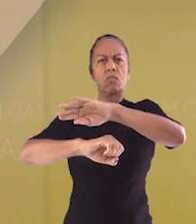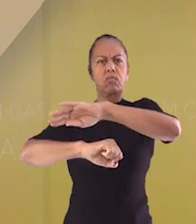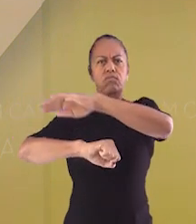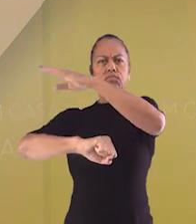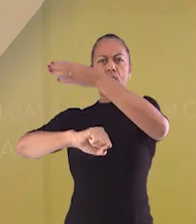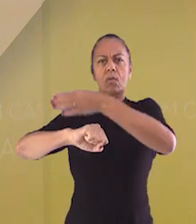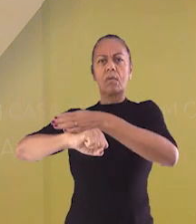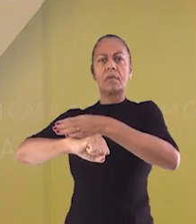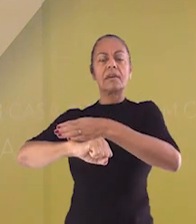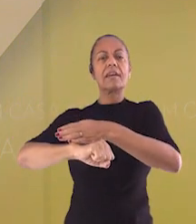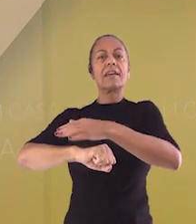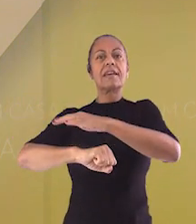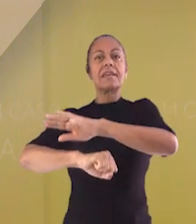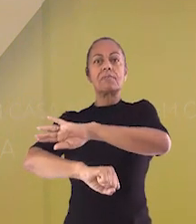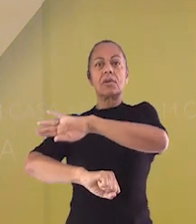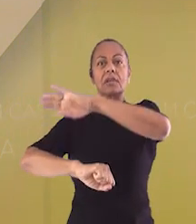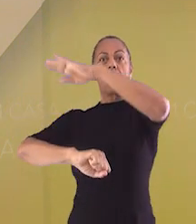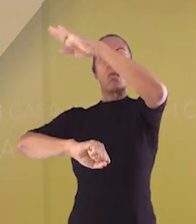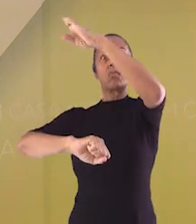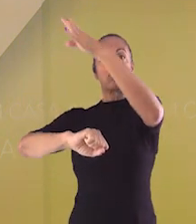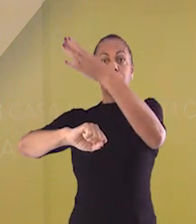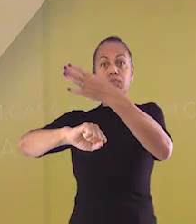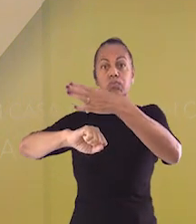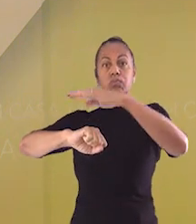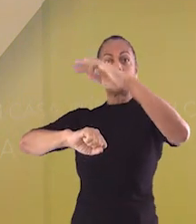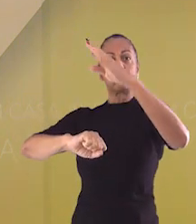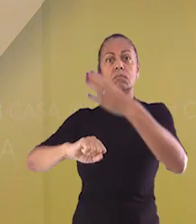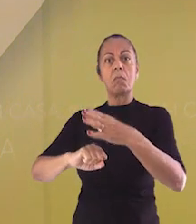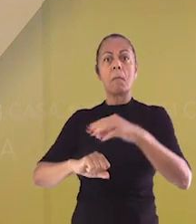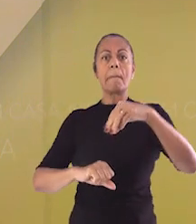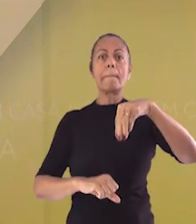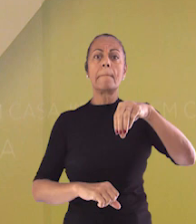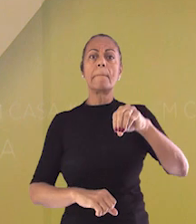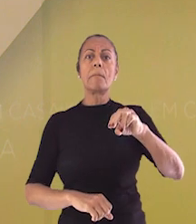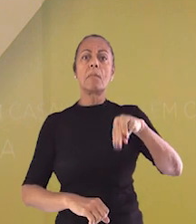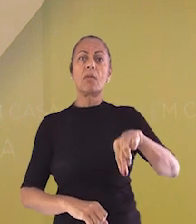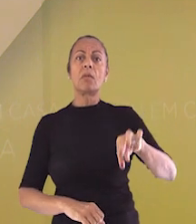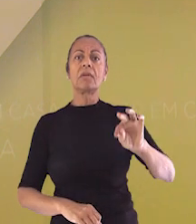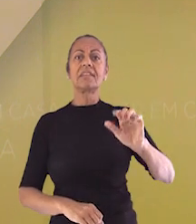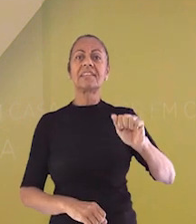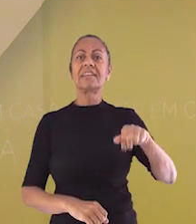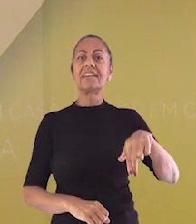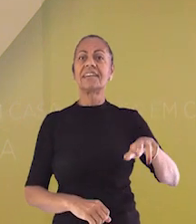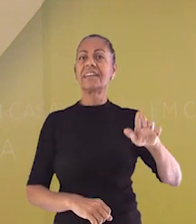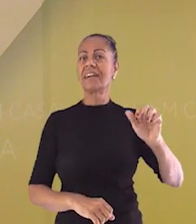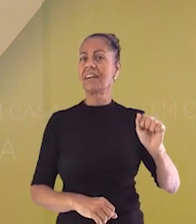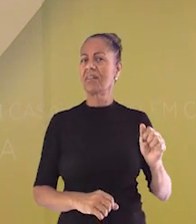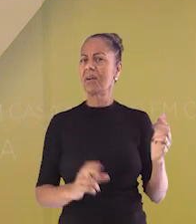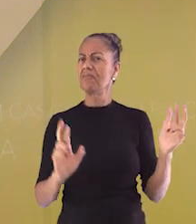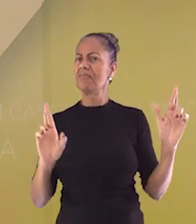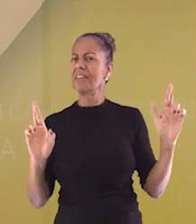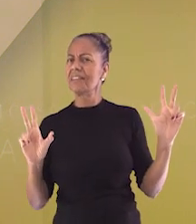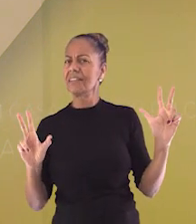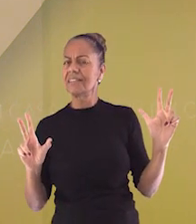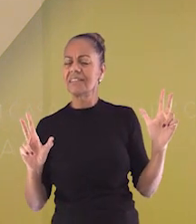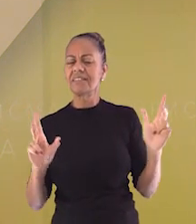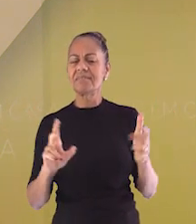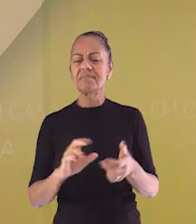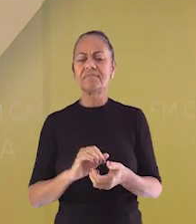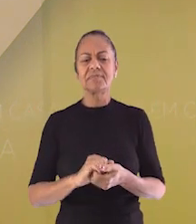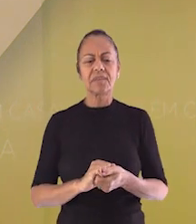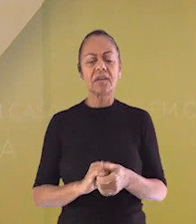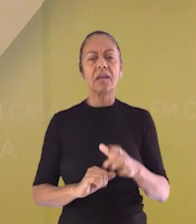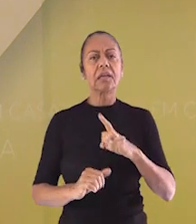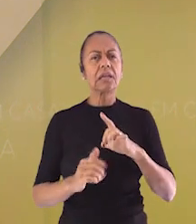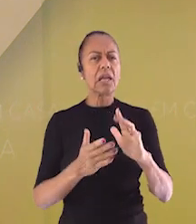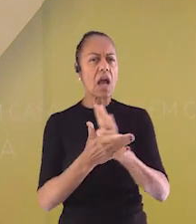altitude maior que 300 metros em relação ao nível do mar. O Espírito Santo tem uma diversidade incrível